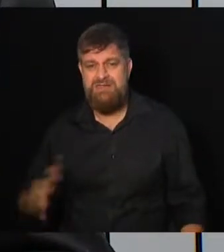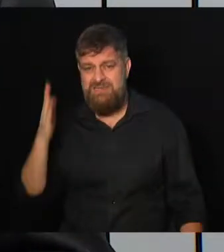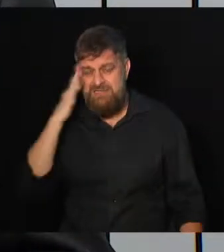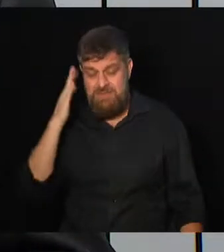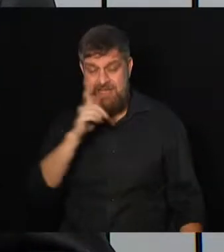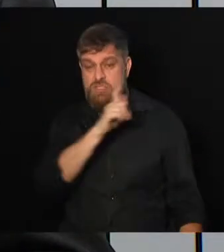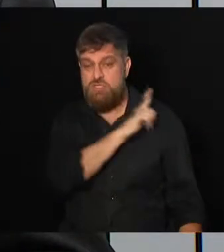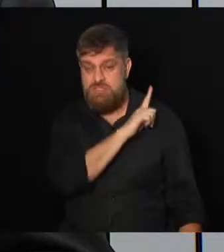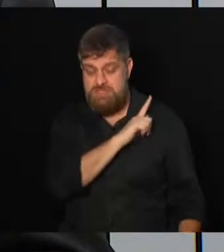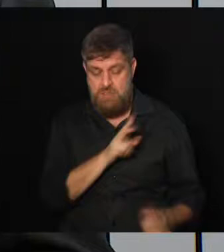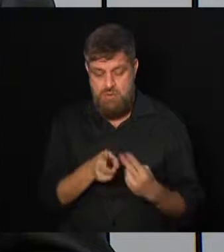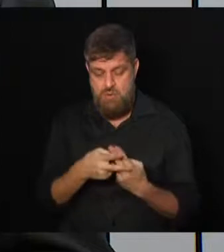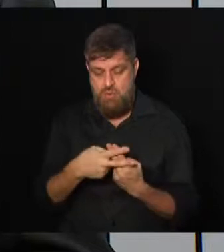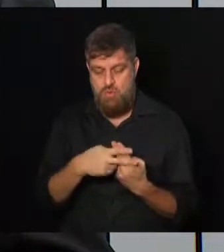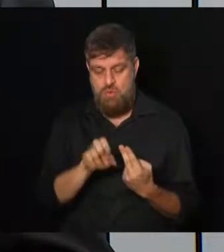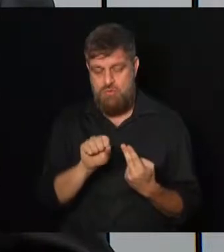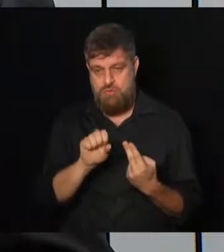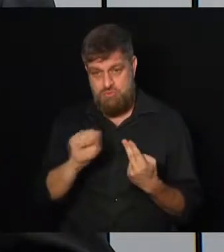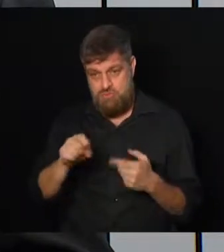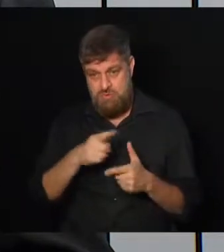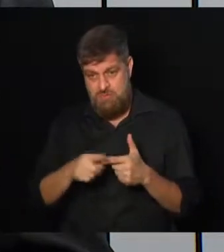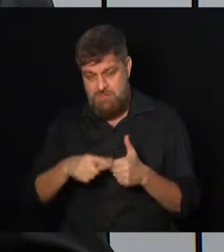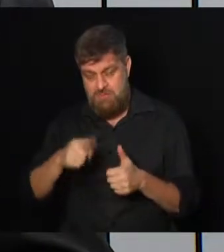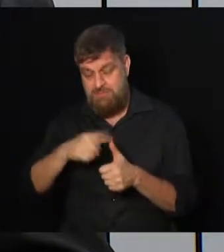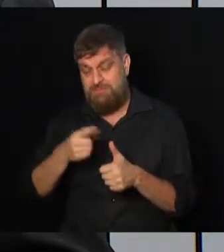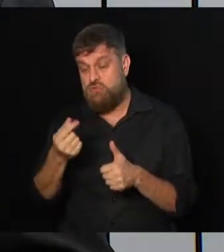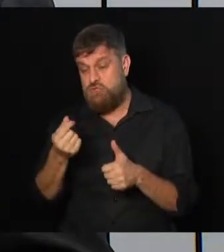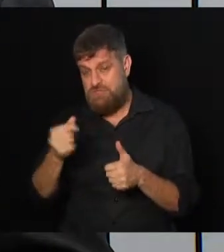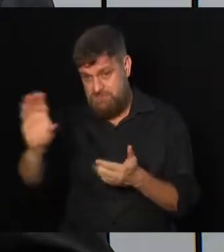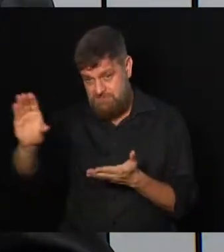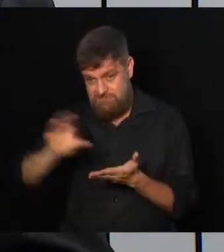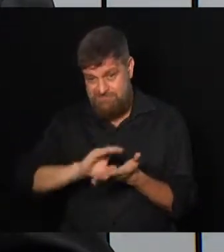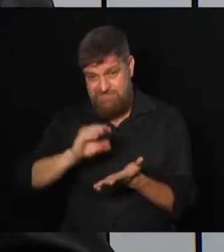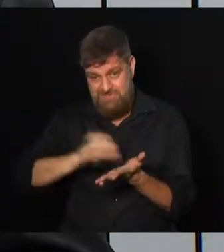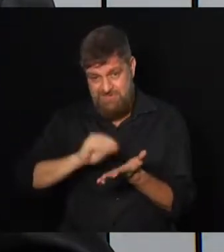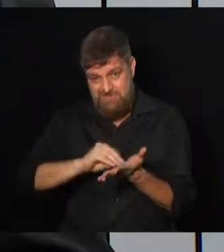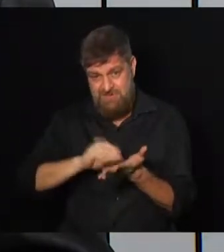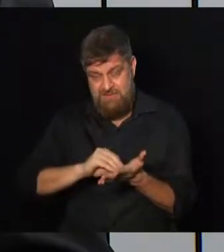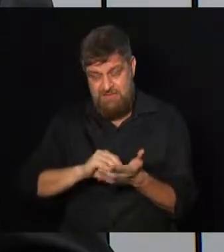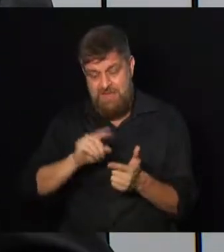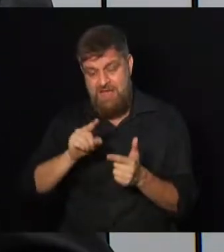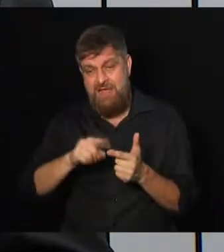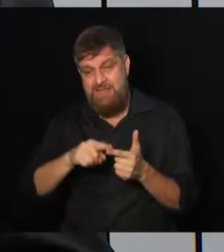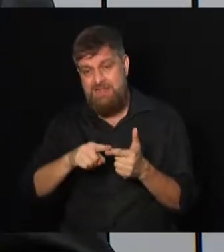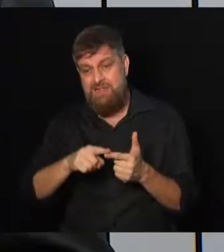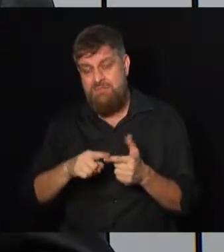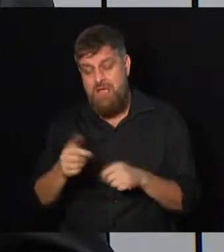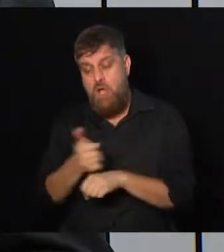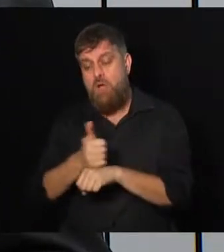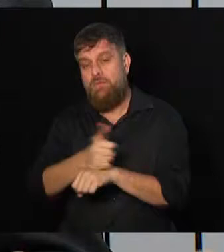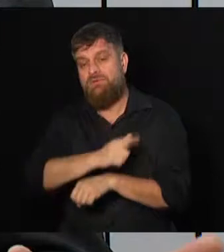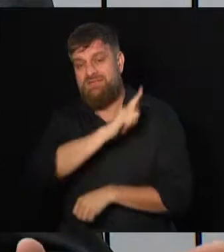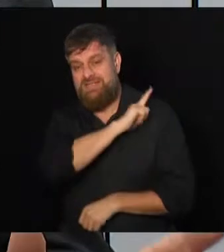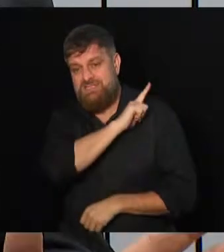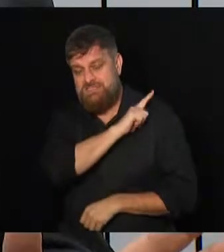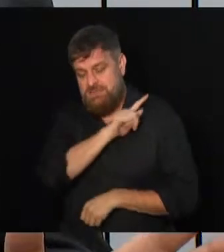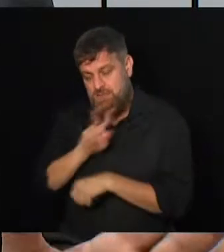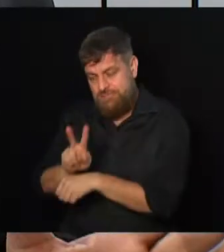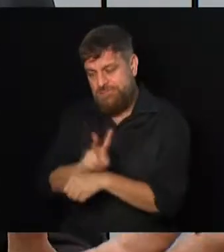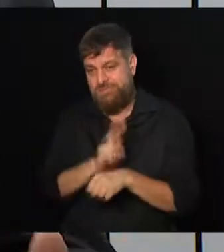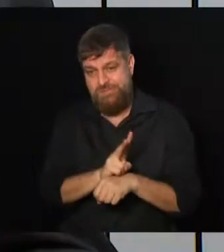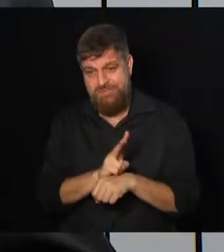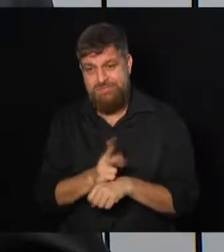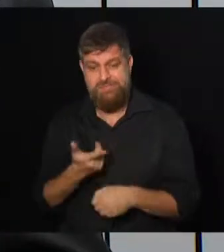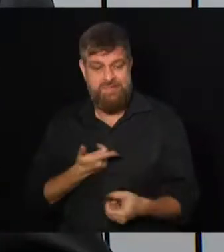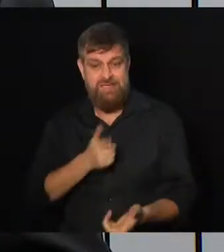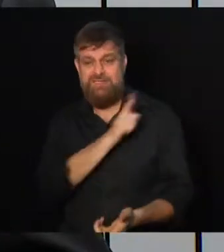Então, o SUS sofre de 2 problemas. Primeiro, o problema de financiamento, recursos, e a capacidade de gestão. De repente, a falta dessa capacidade